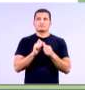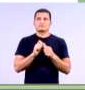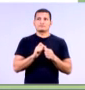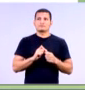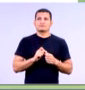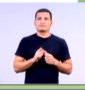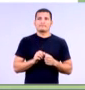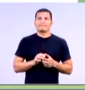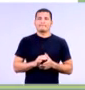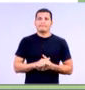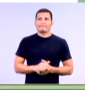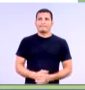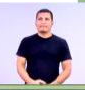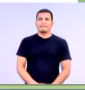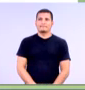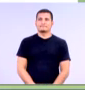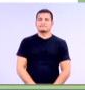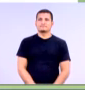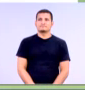Opa!